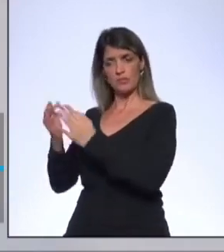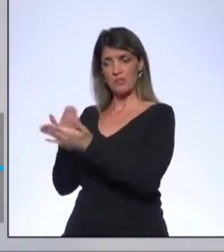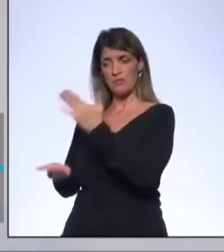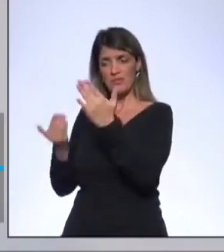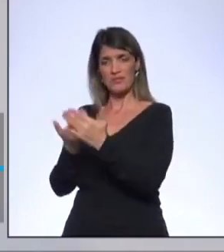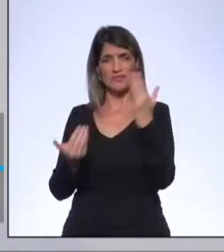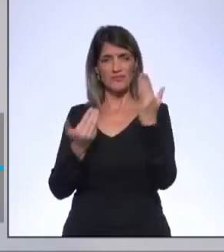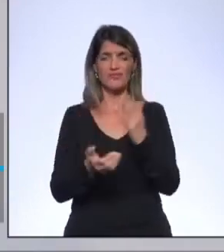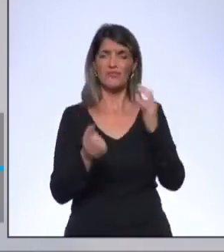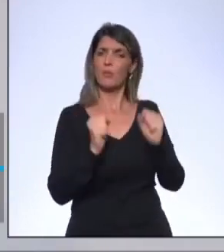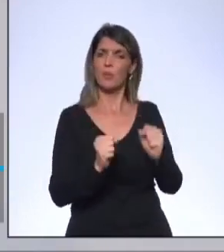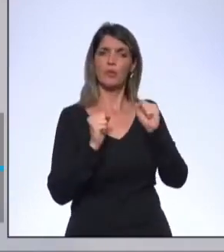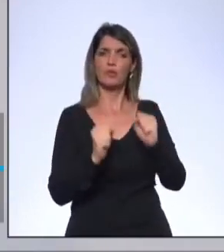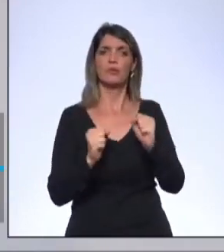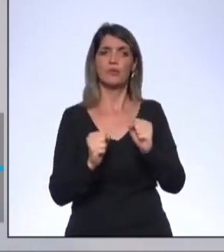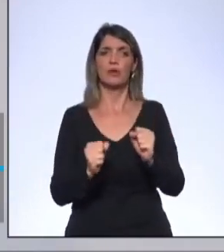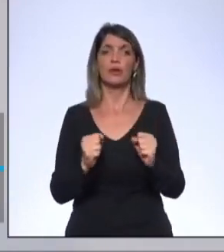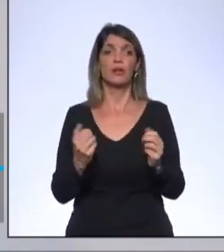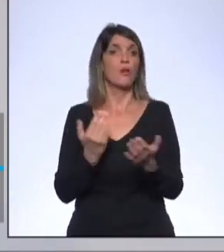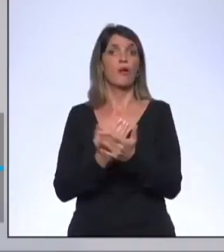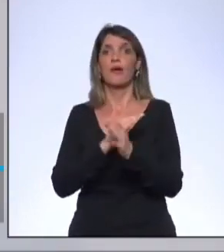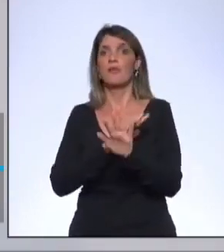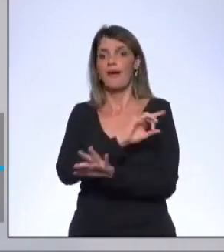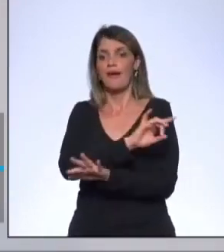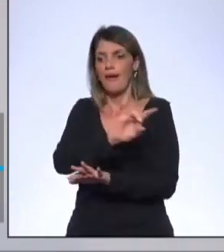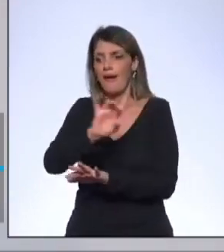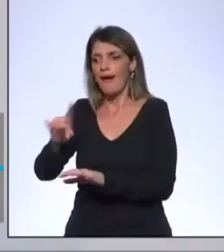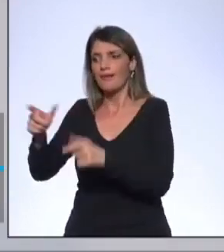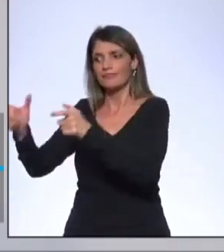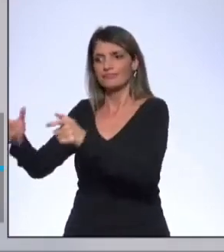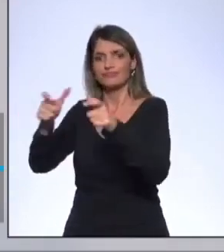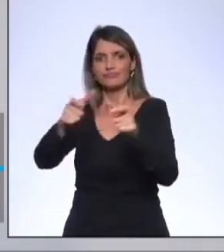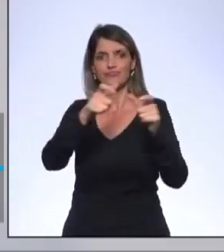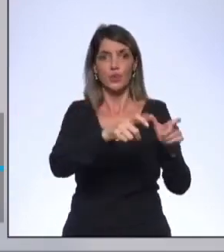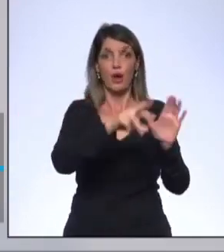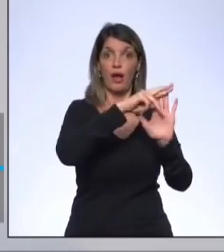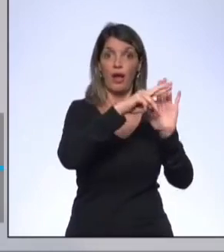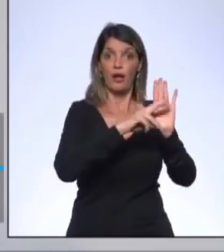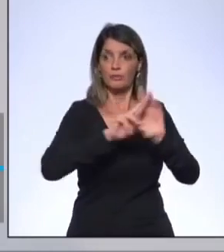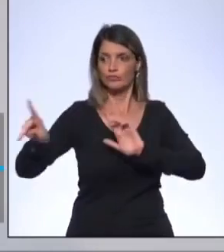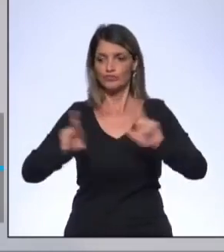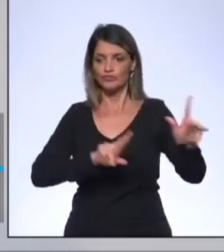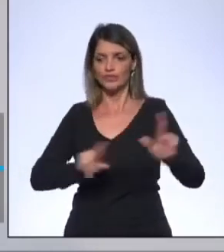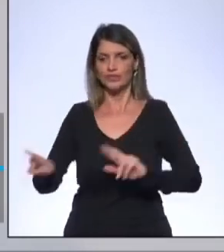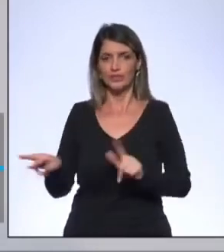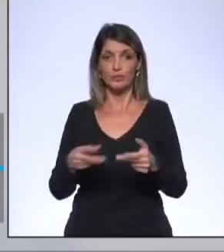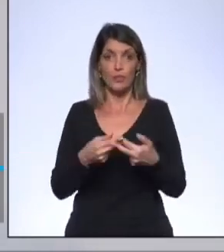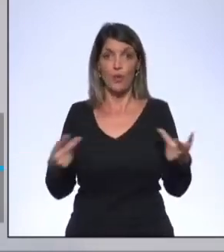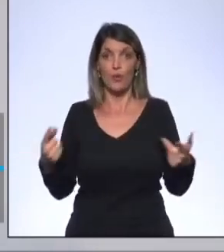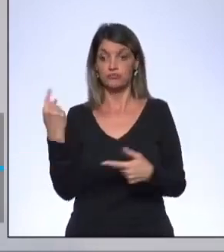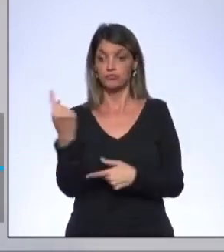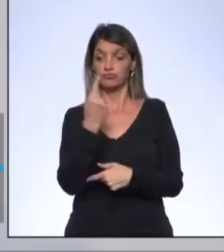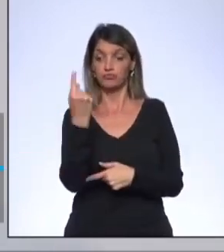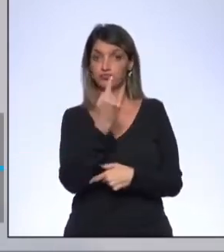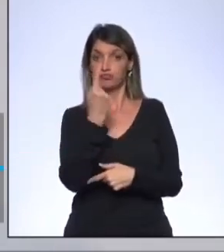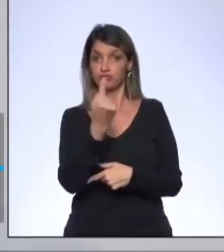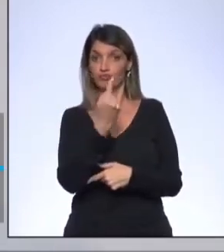Então vai acabar aquela coisa de em cada feudo, em cada território é uma regra diferente, é uma coisa